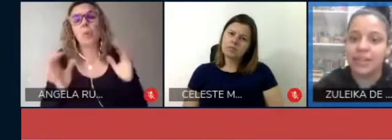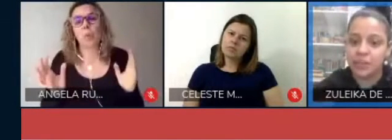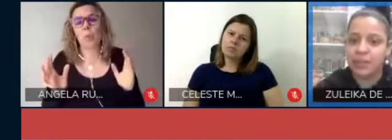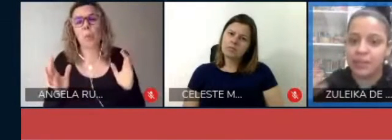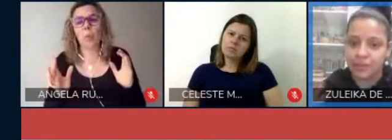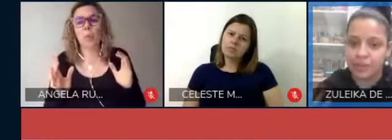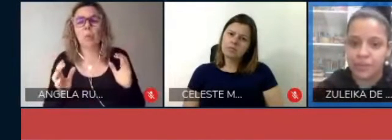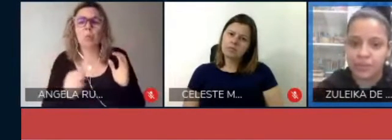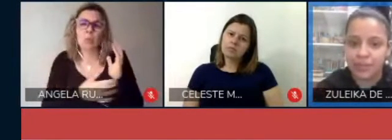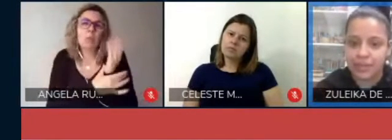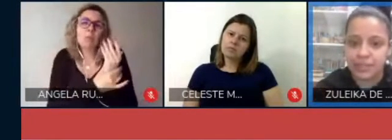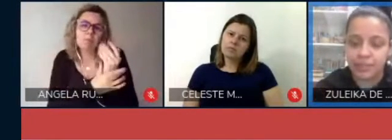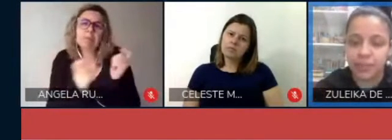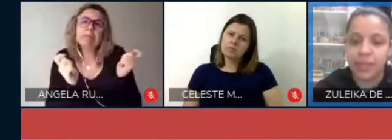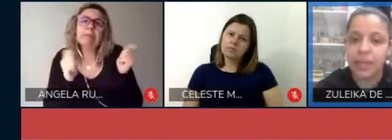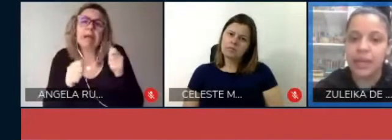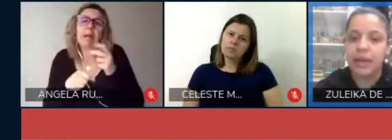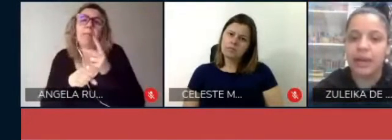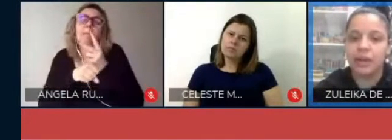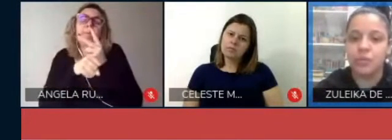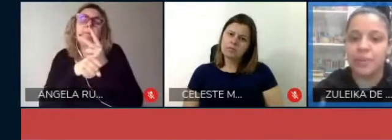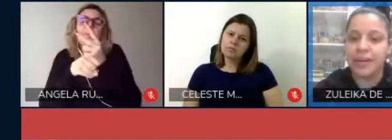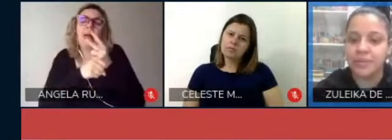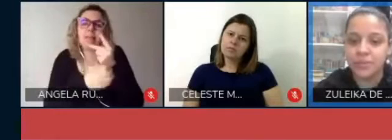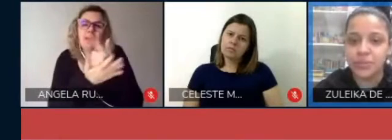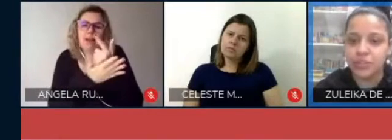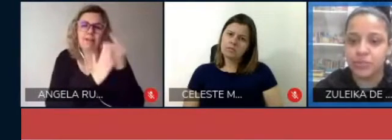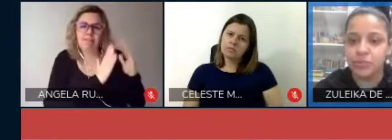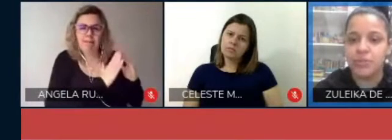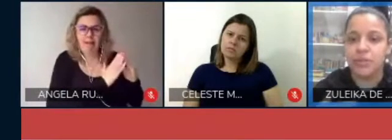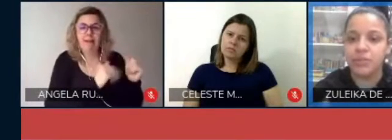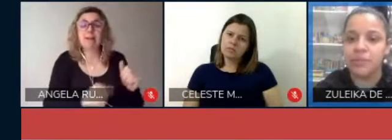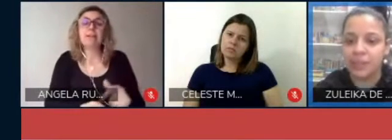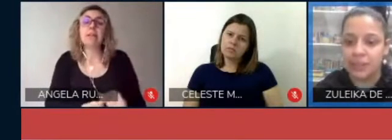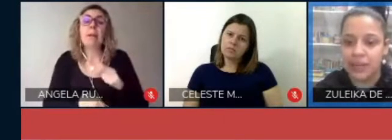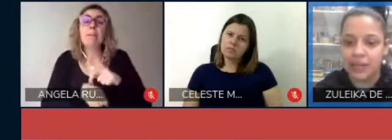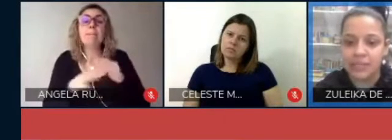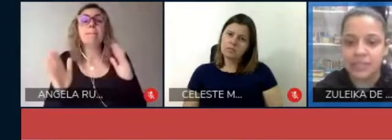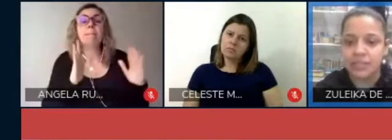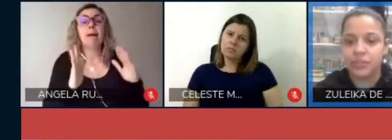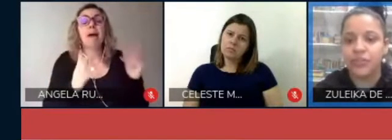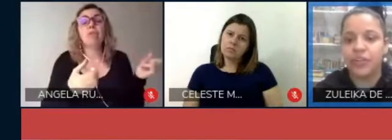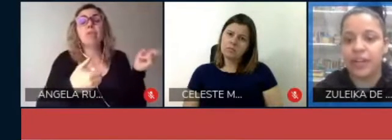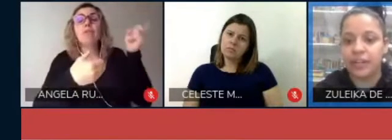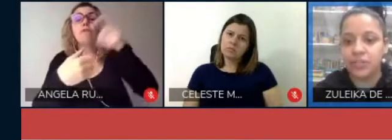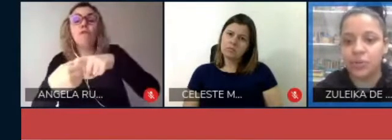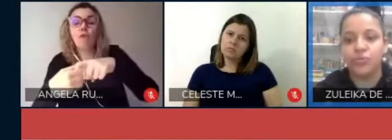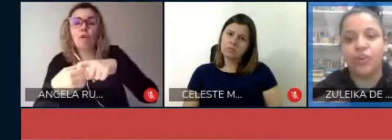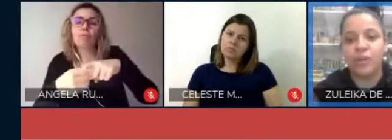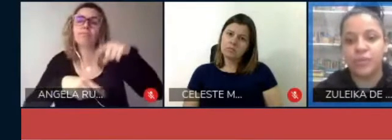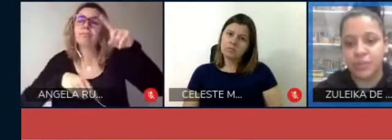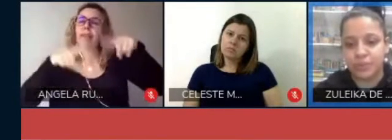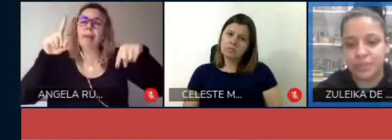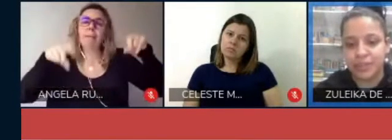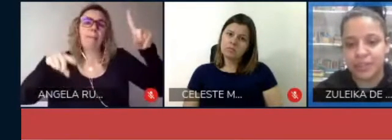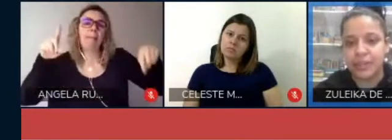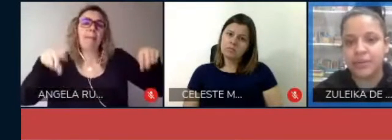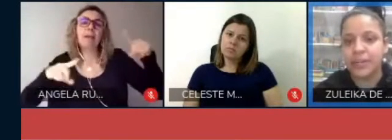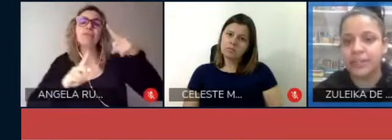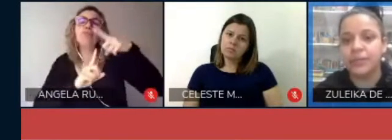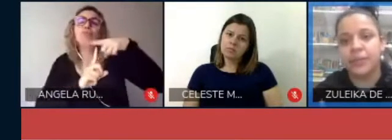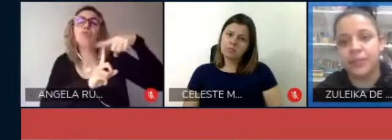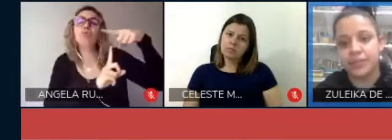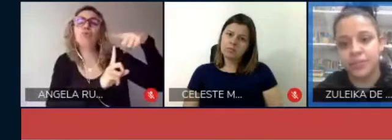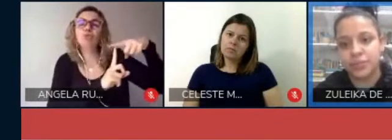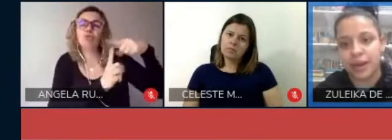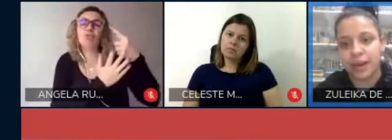com a universidade para levar para sua casa. Os prazos de devolução de materiais são diferentes conforme o tipo de